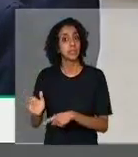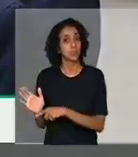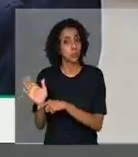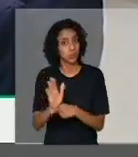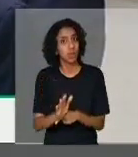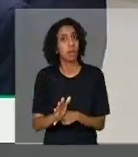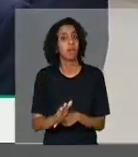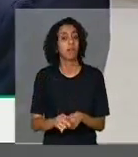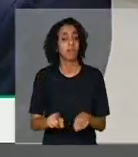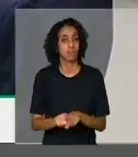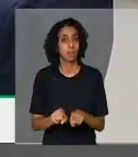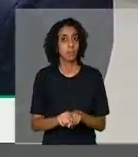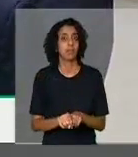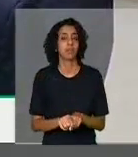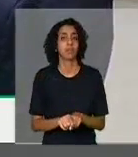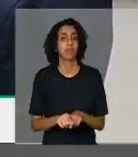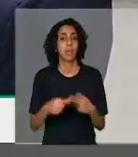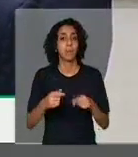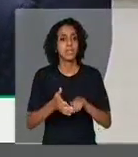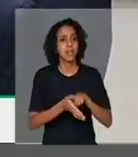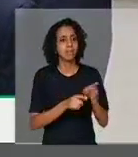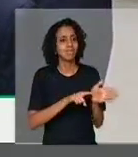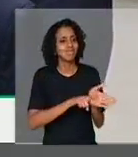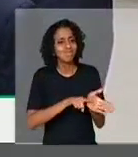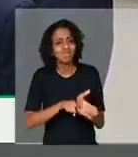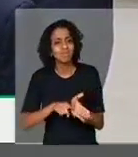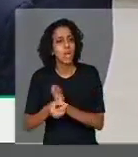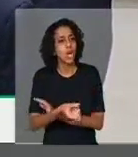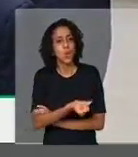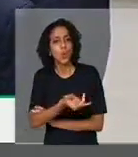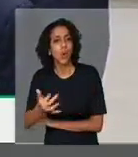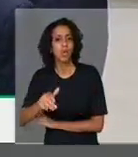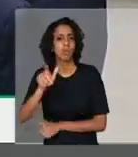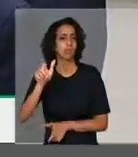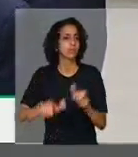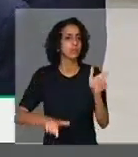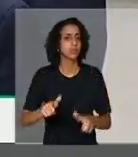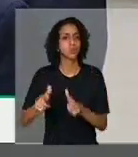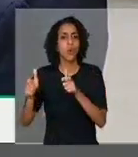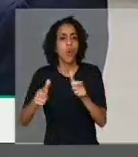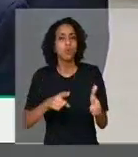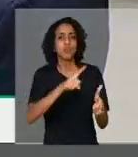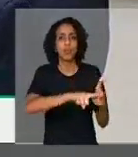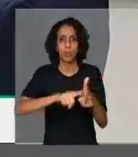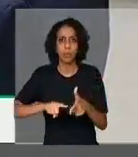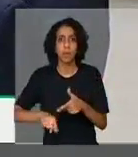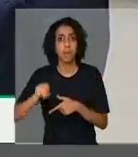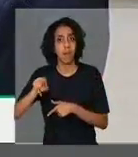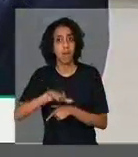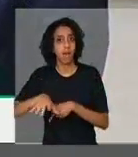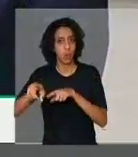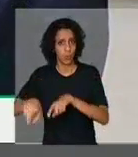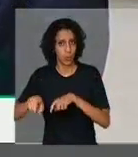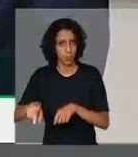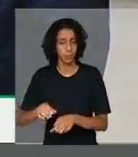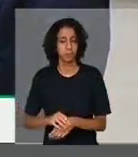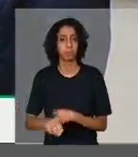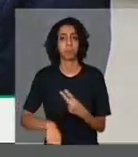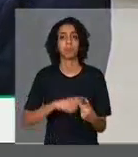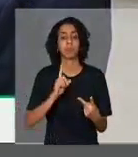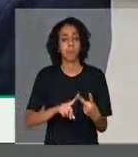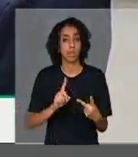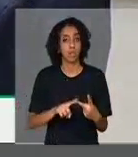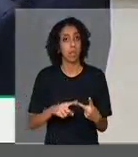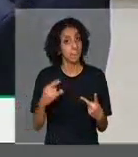no sentido de fazer os levantamentos e sabermos exatamente onde estão as demandas. A segunda questão, não